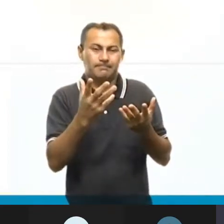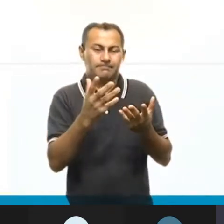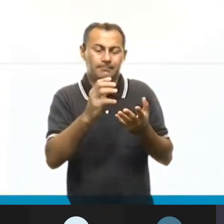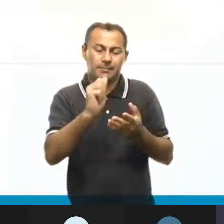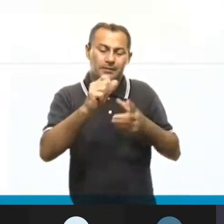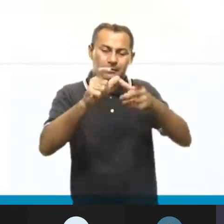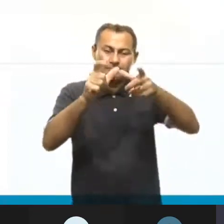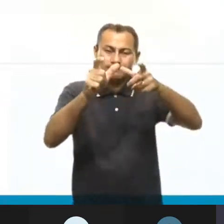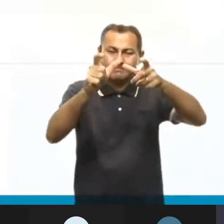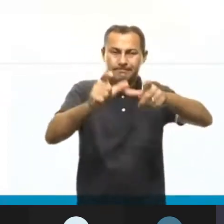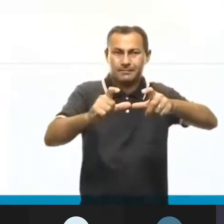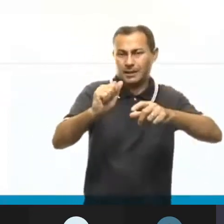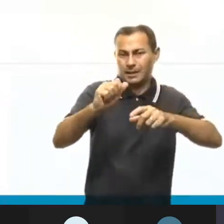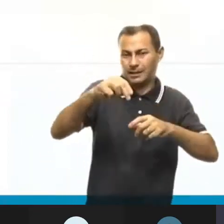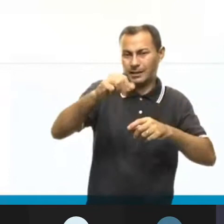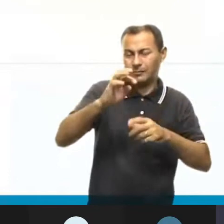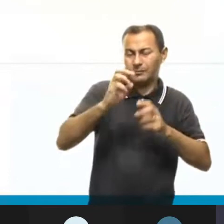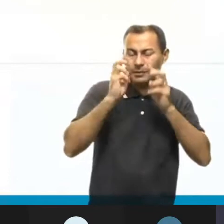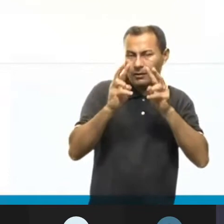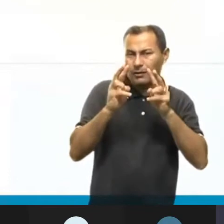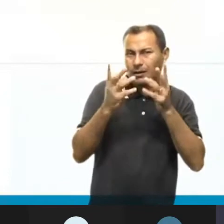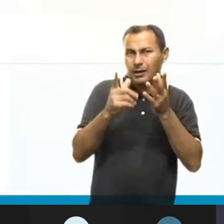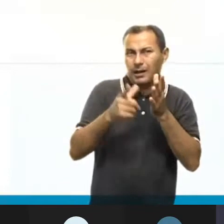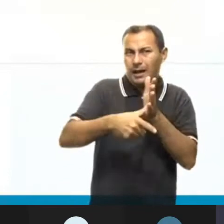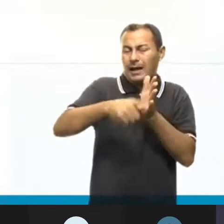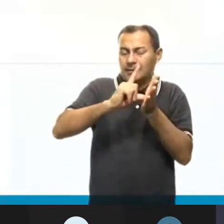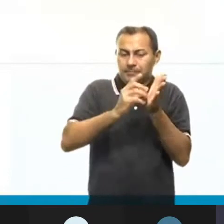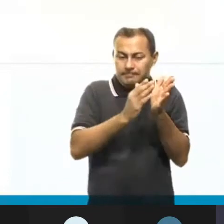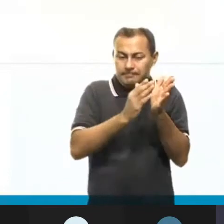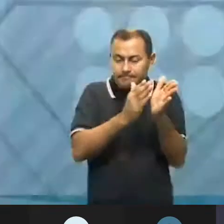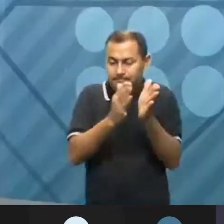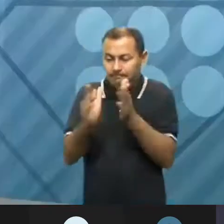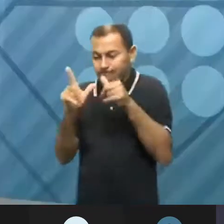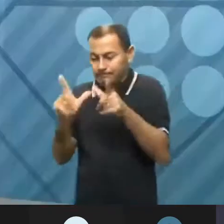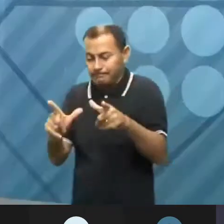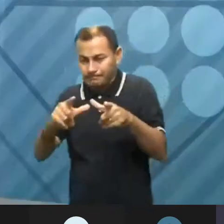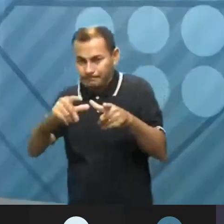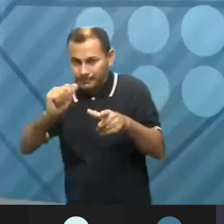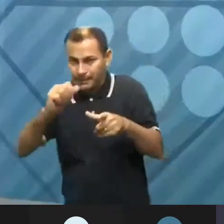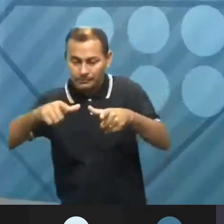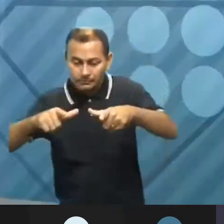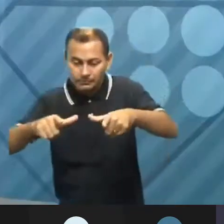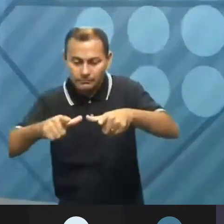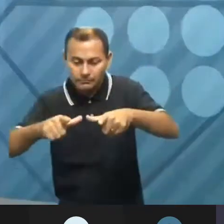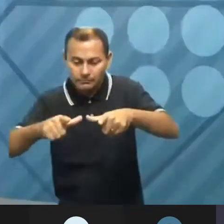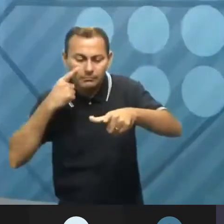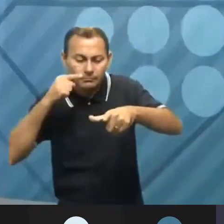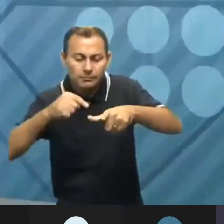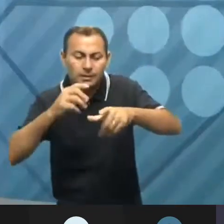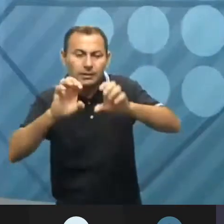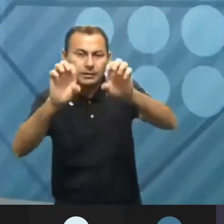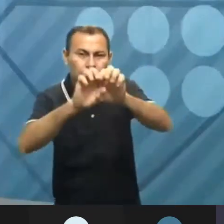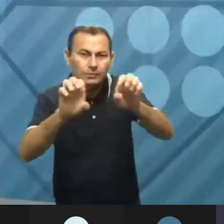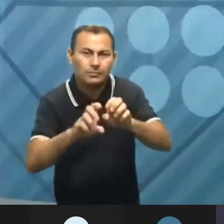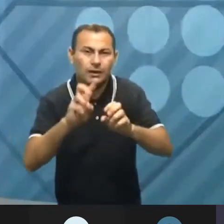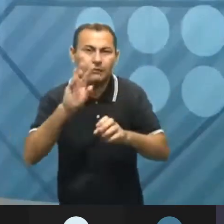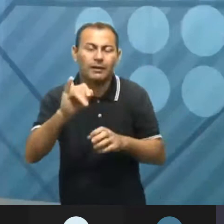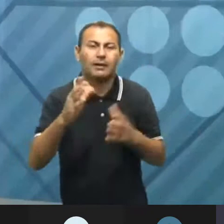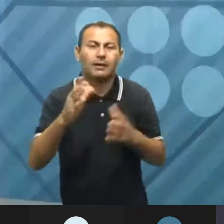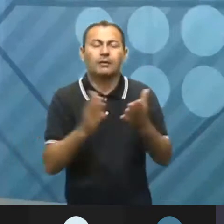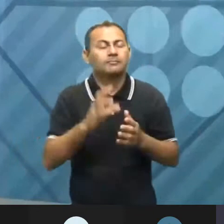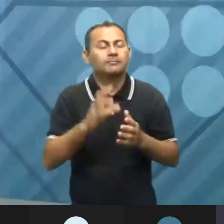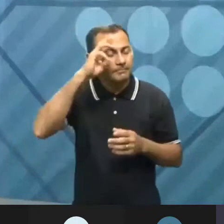peças anatômicas, tá? Então, para a gente, antes da gente ir lá para a peça anatômica, né, para identificar cada uma dessas estruturas, a